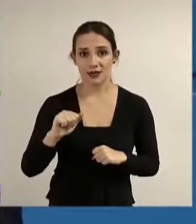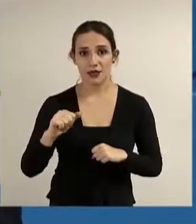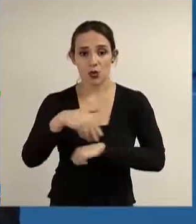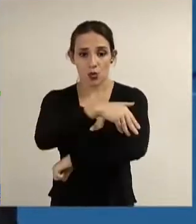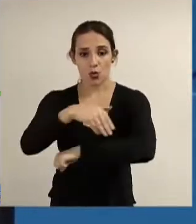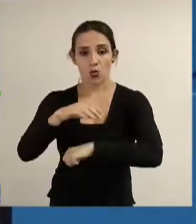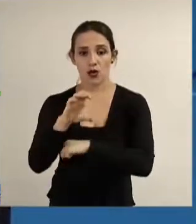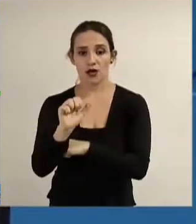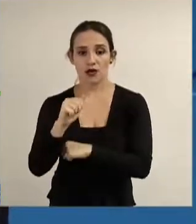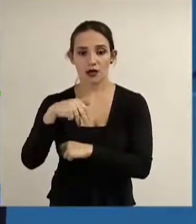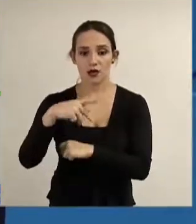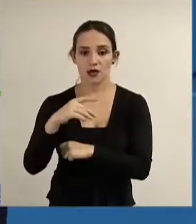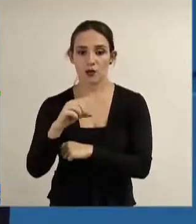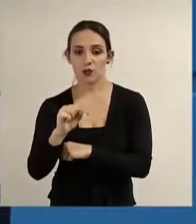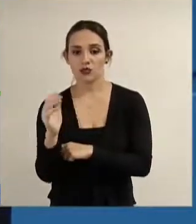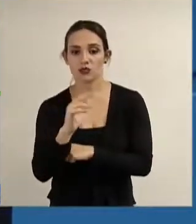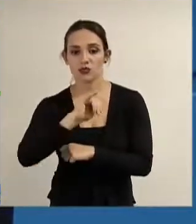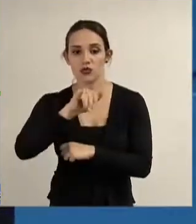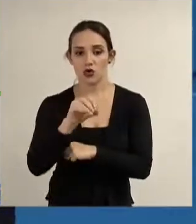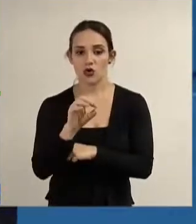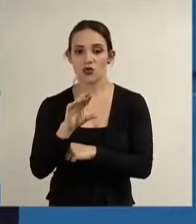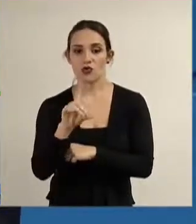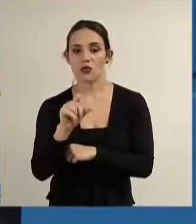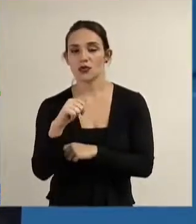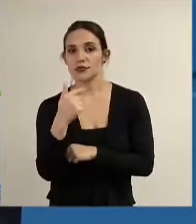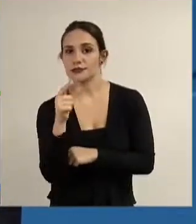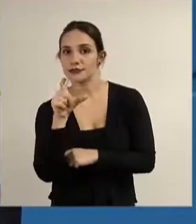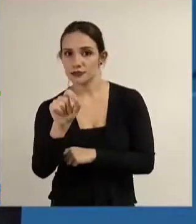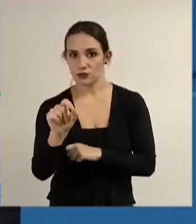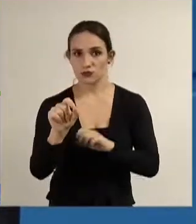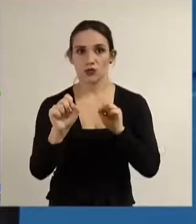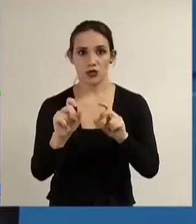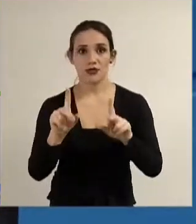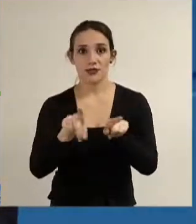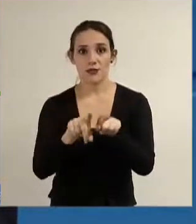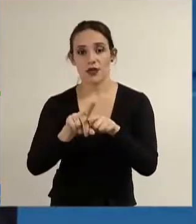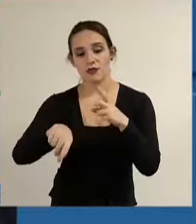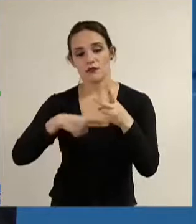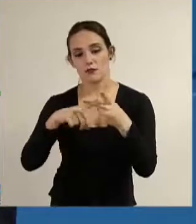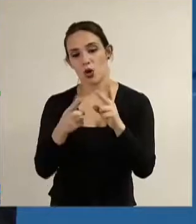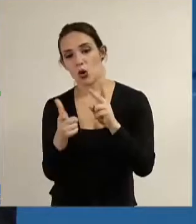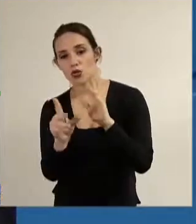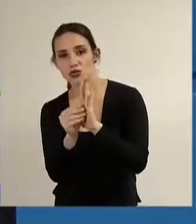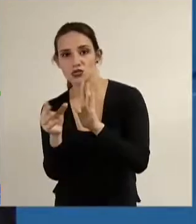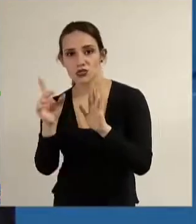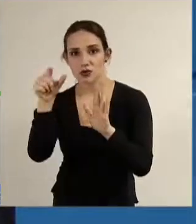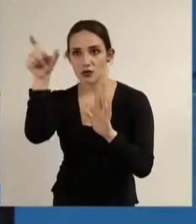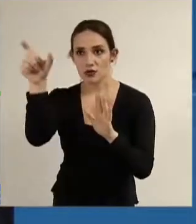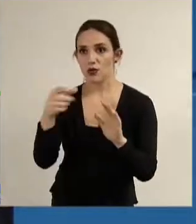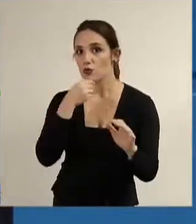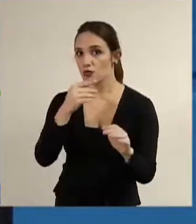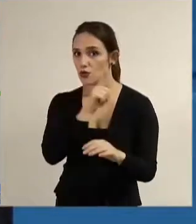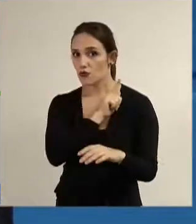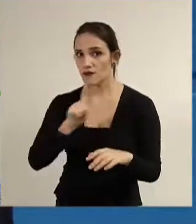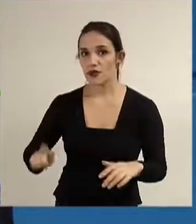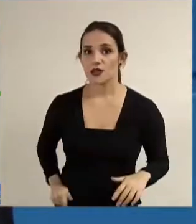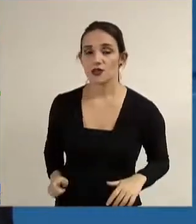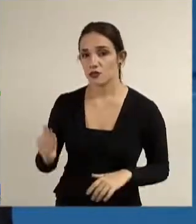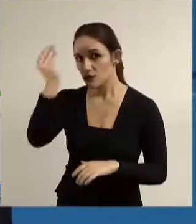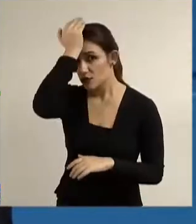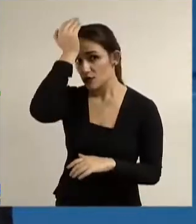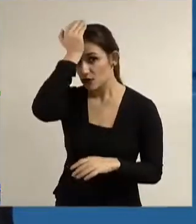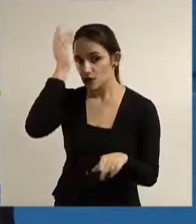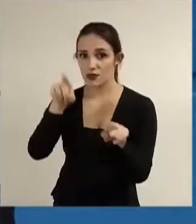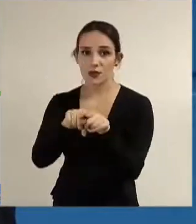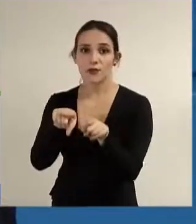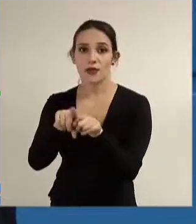Jordão. E uma outra indicação ao governador Reinaldo Azambuja e ao secretário de Infraestrutura